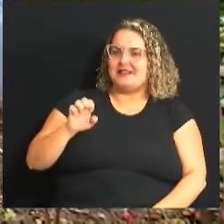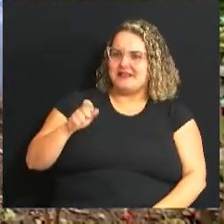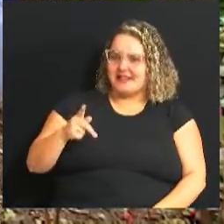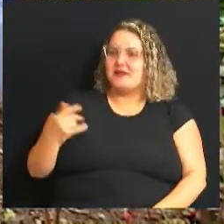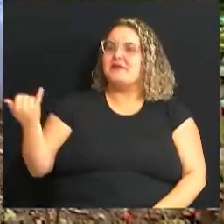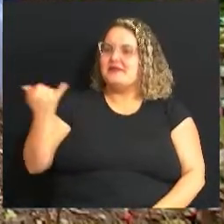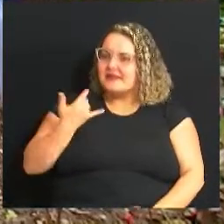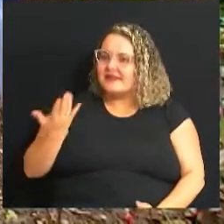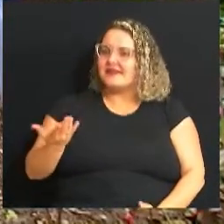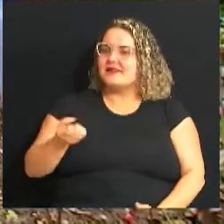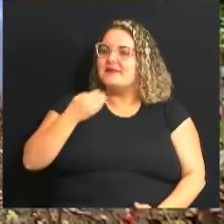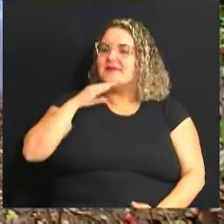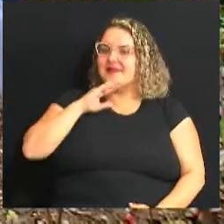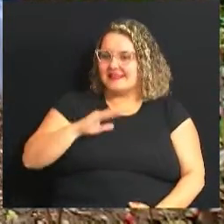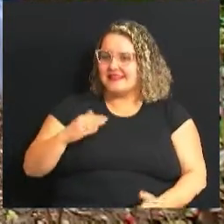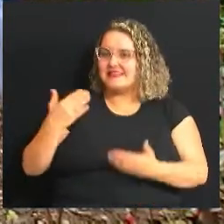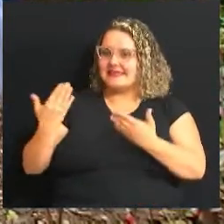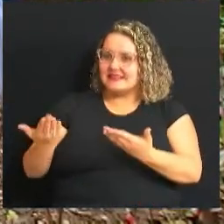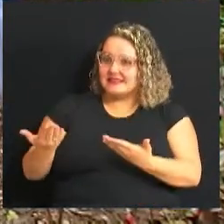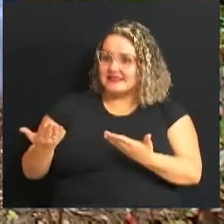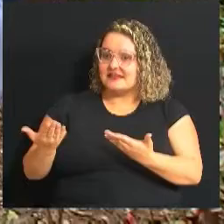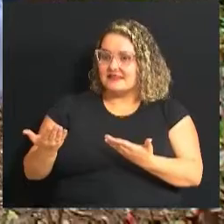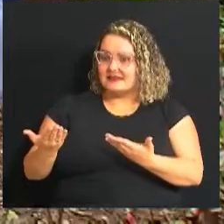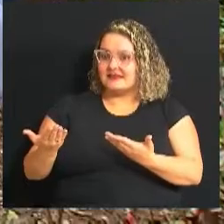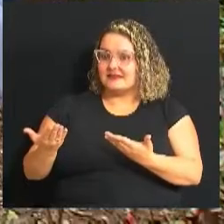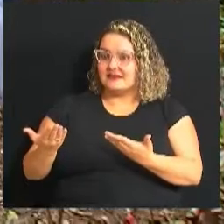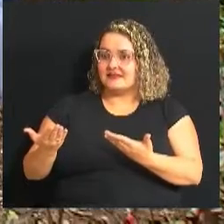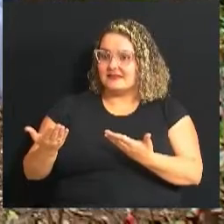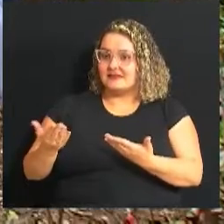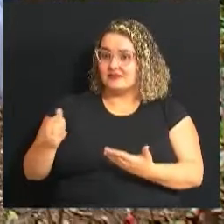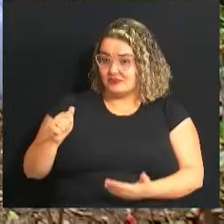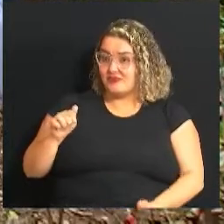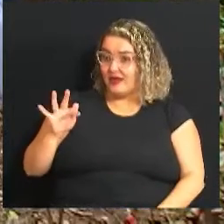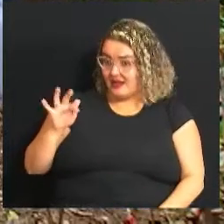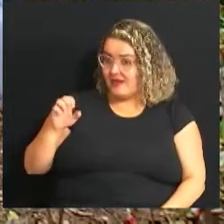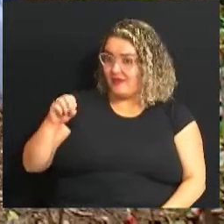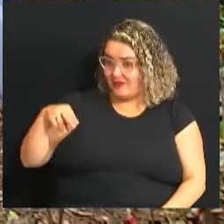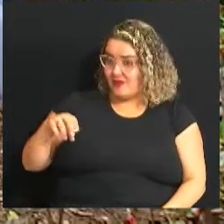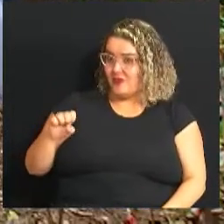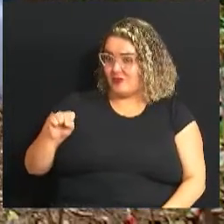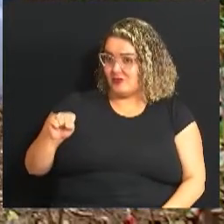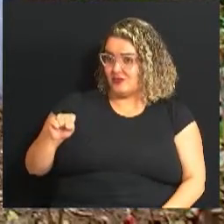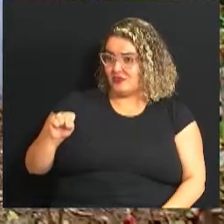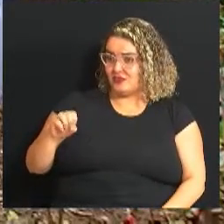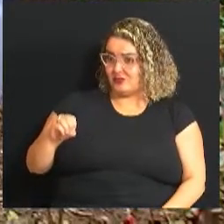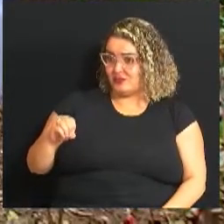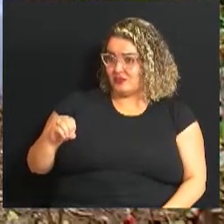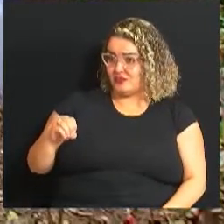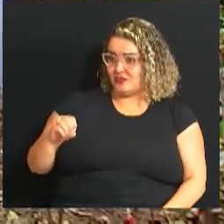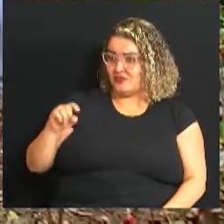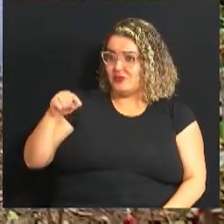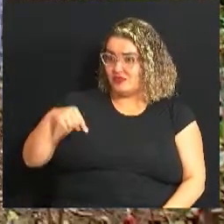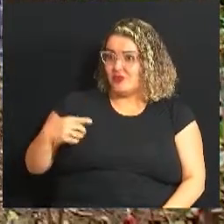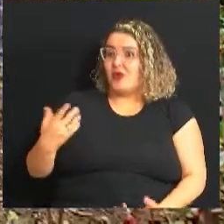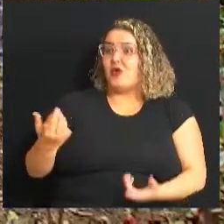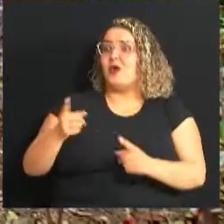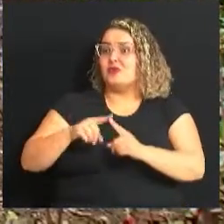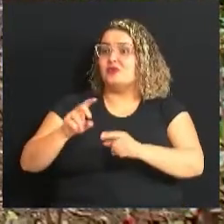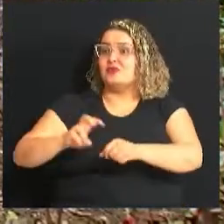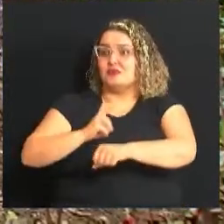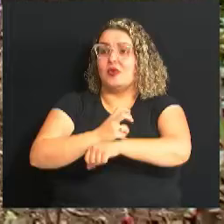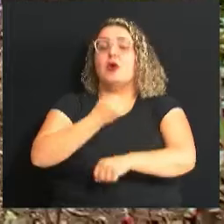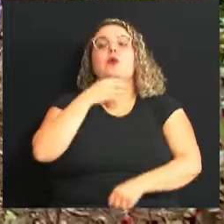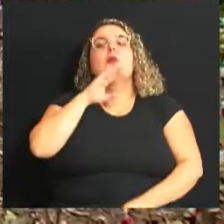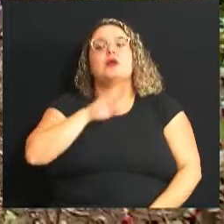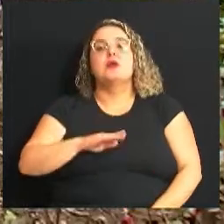coisa. Boa tarde para você. O Afonso é que tipo de cobra? Boa tarde. O Afonso é uma